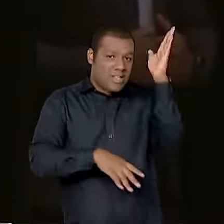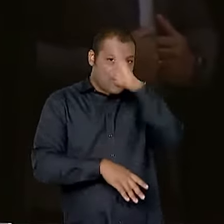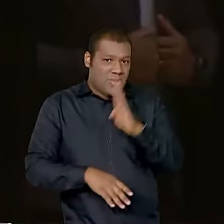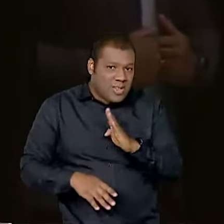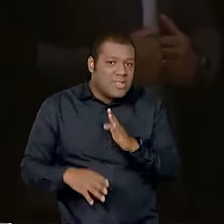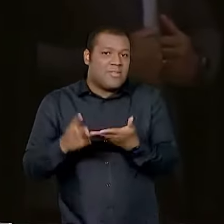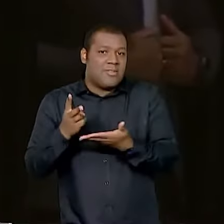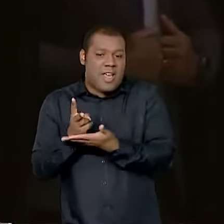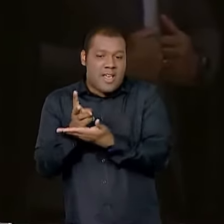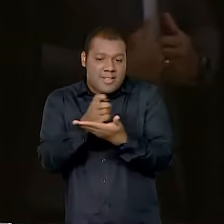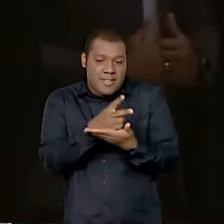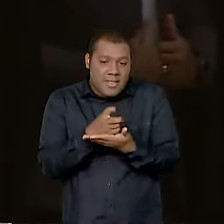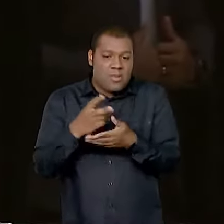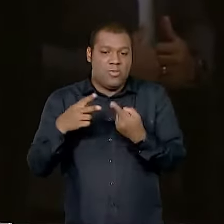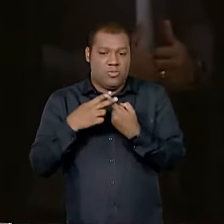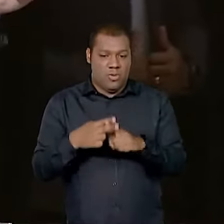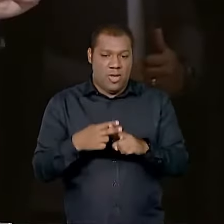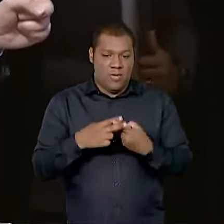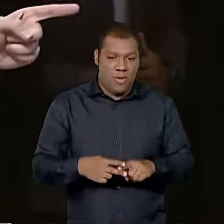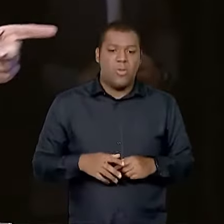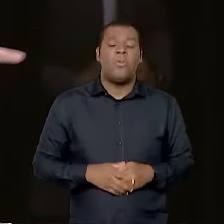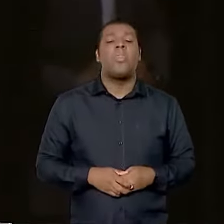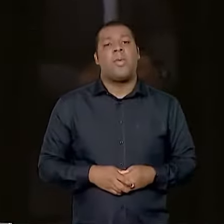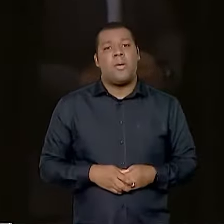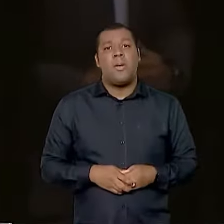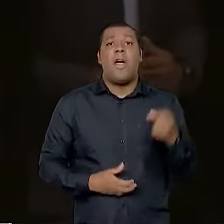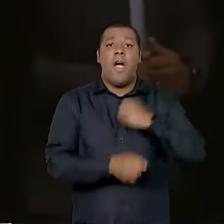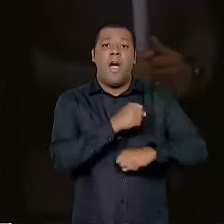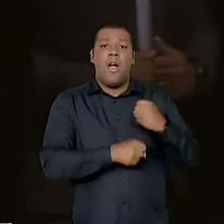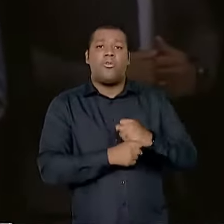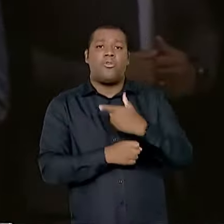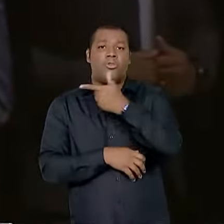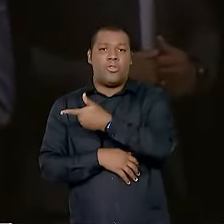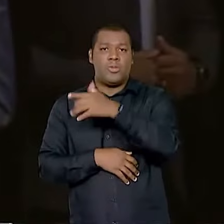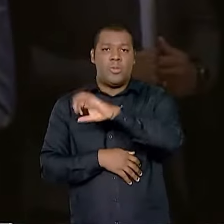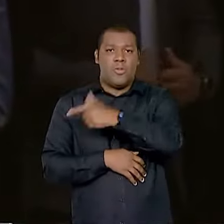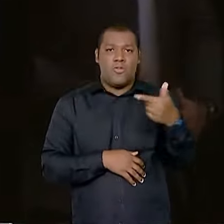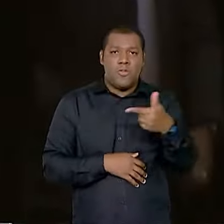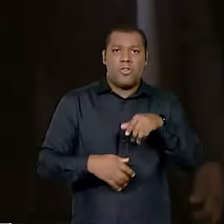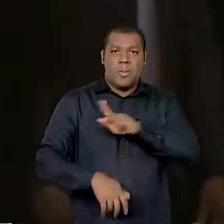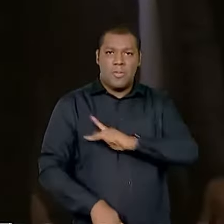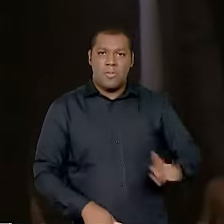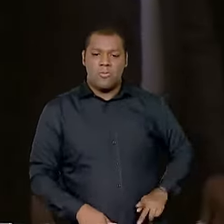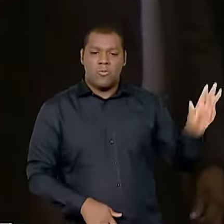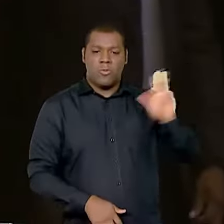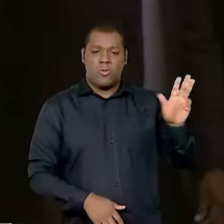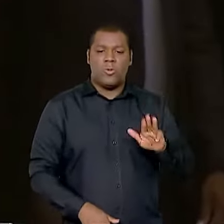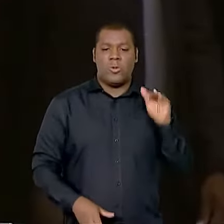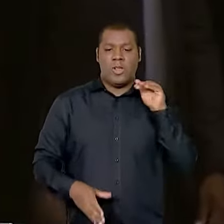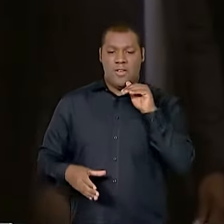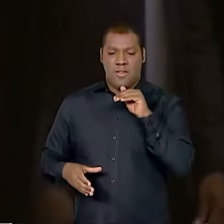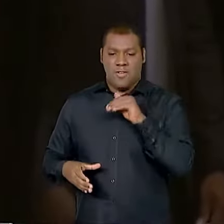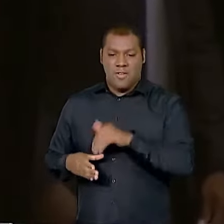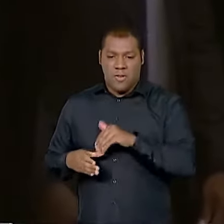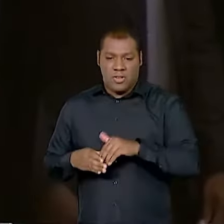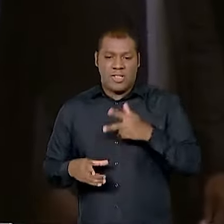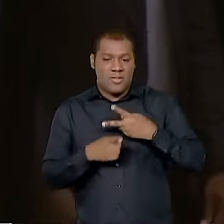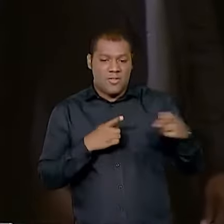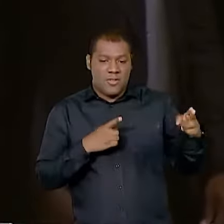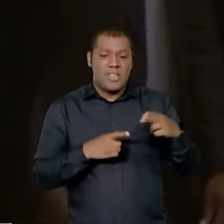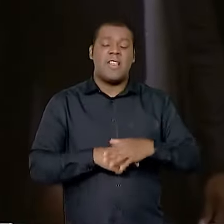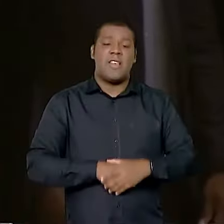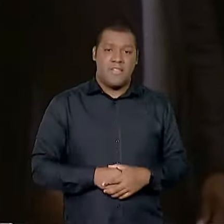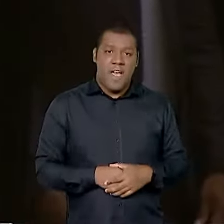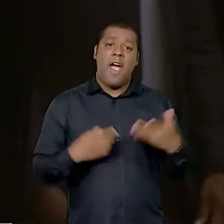antes afirmar, após a eleição do presidente Lula em 2022, a democracia do Brasil.